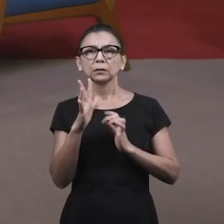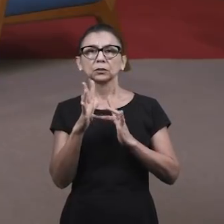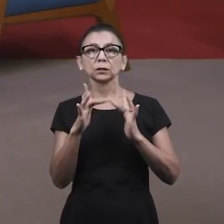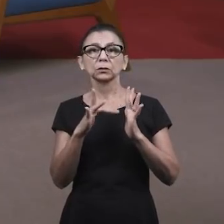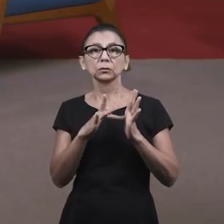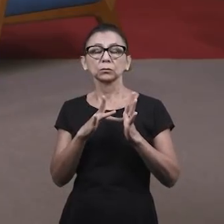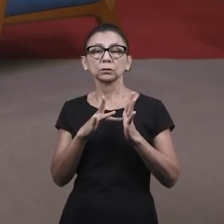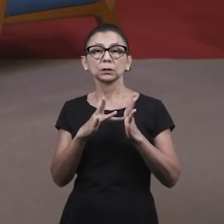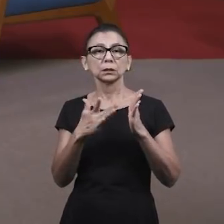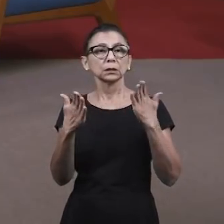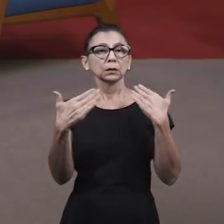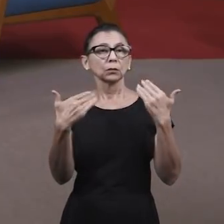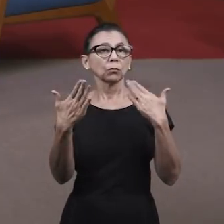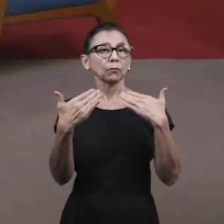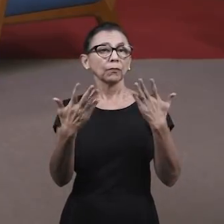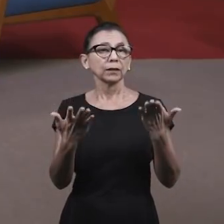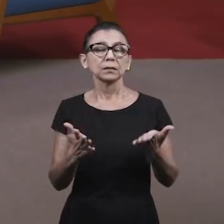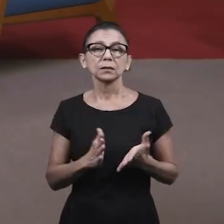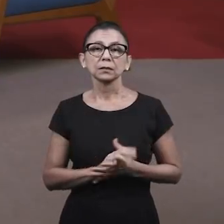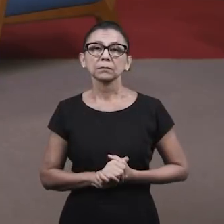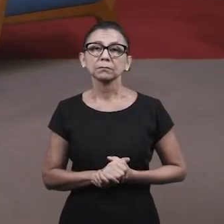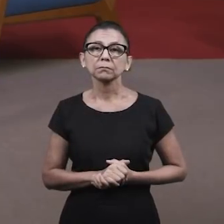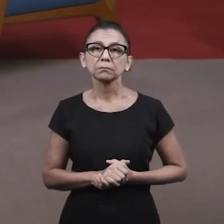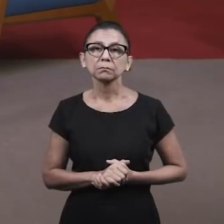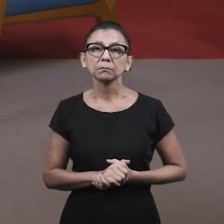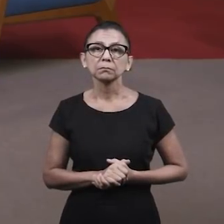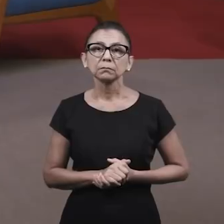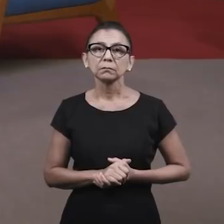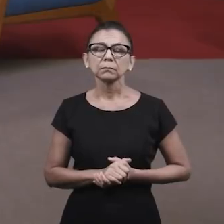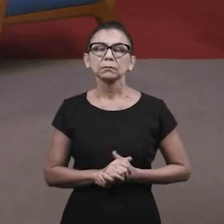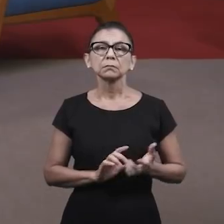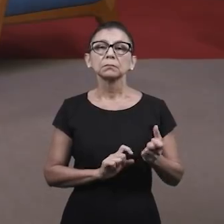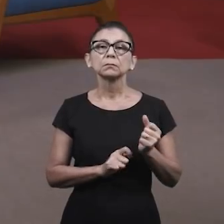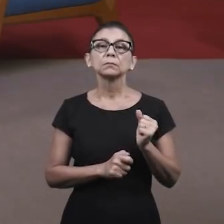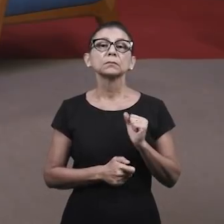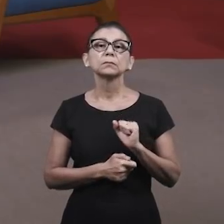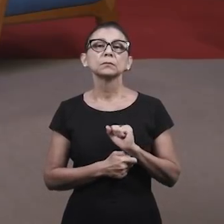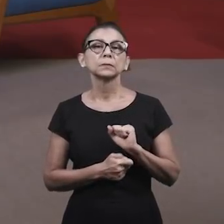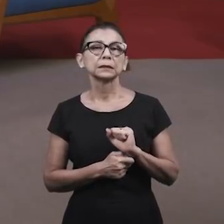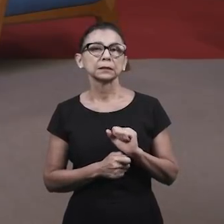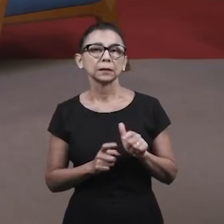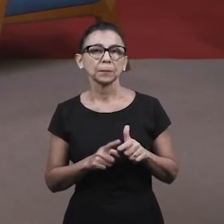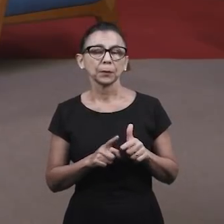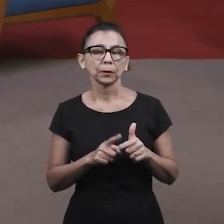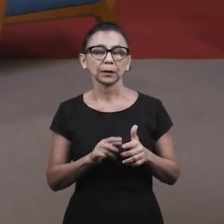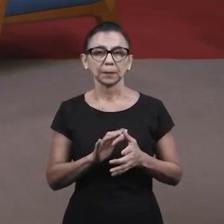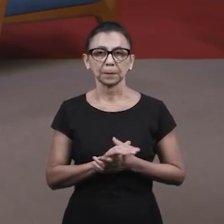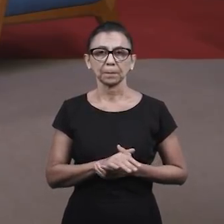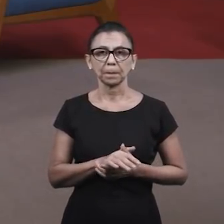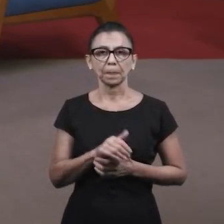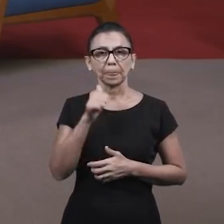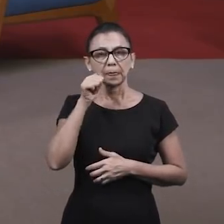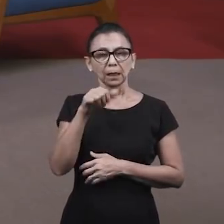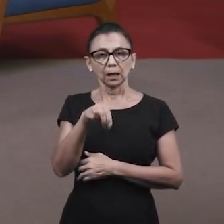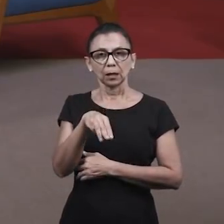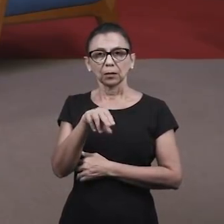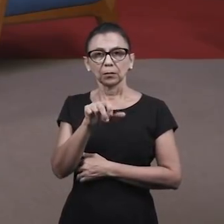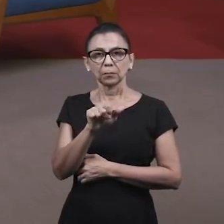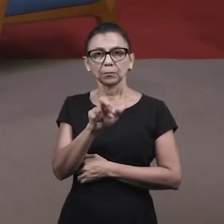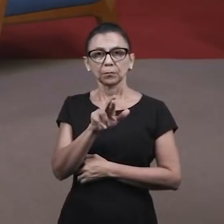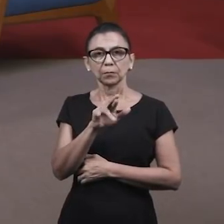dizer mestre. Este cenário aqui é o cenário da ressurreição do Senhor Jesus. No primeiro